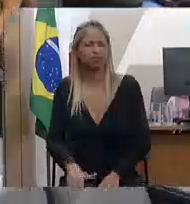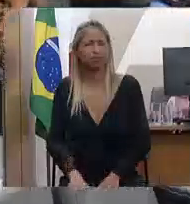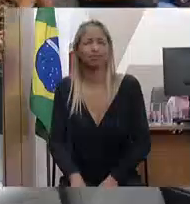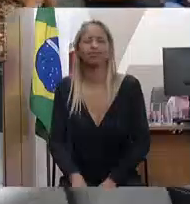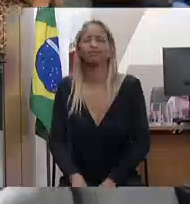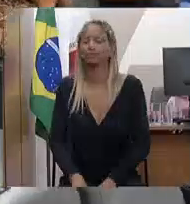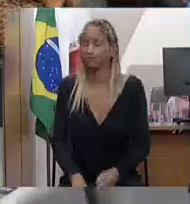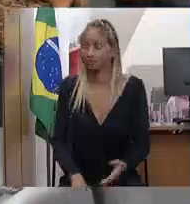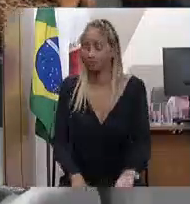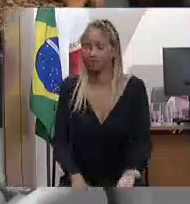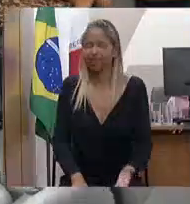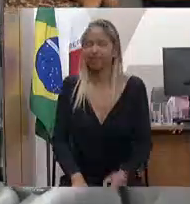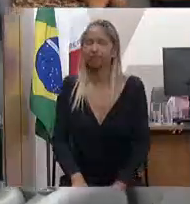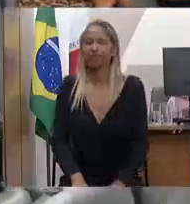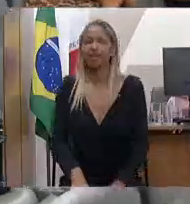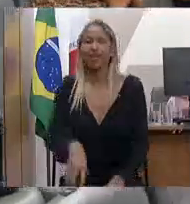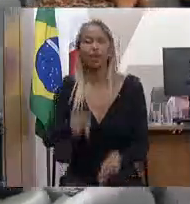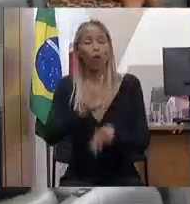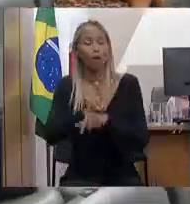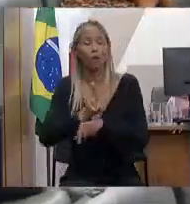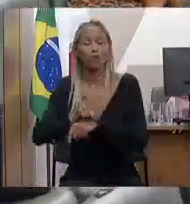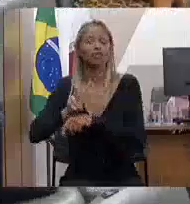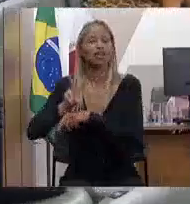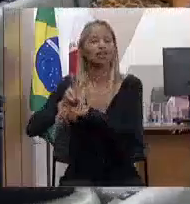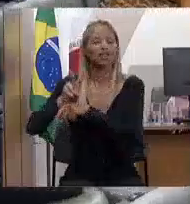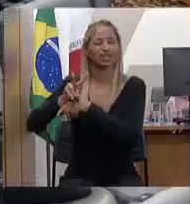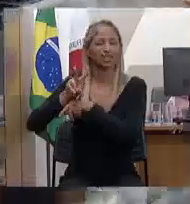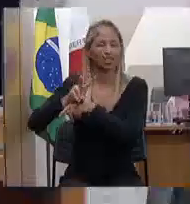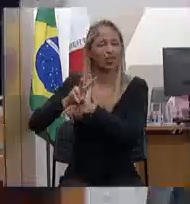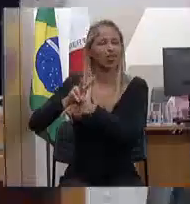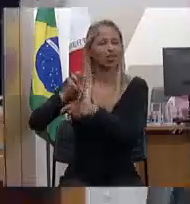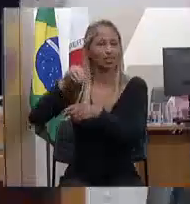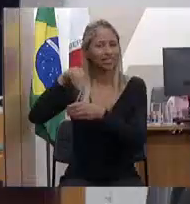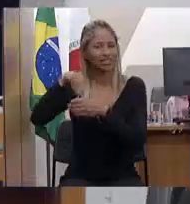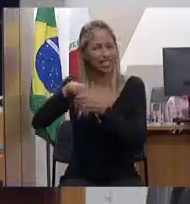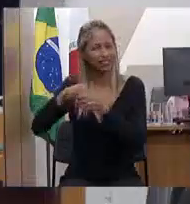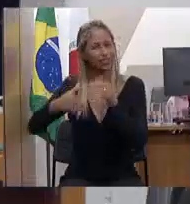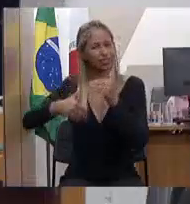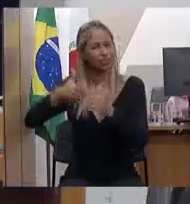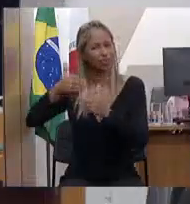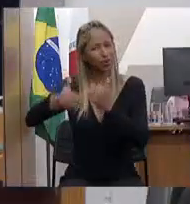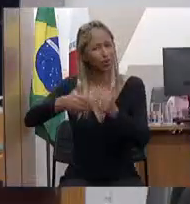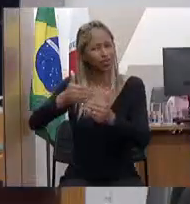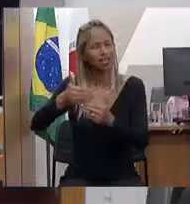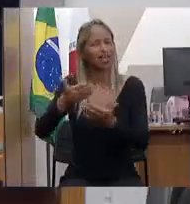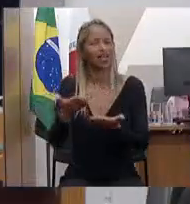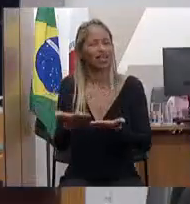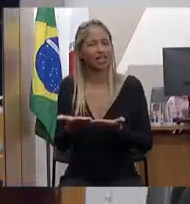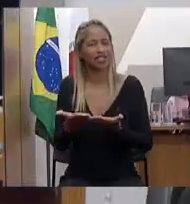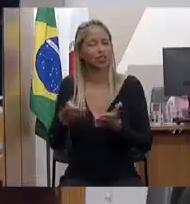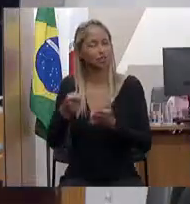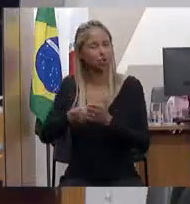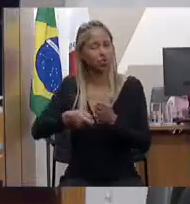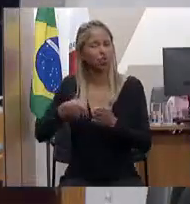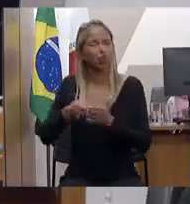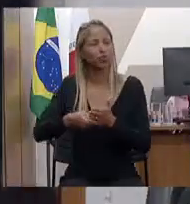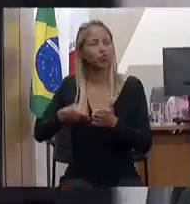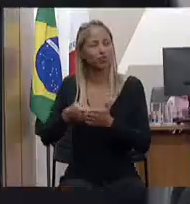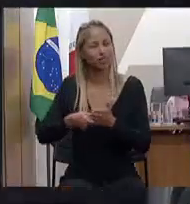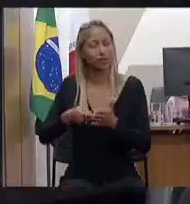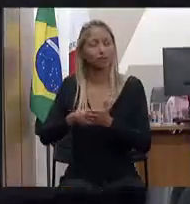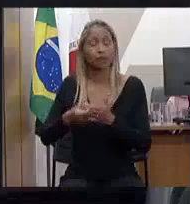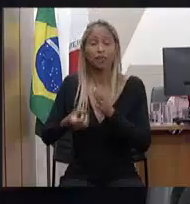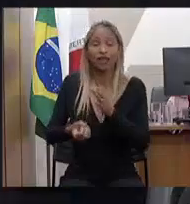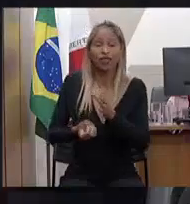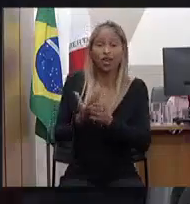e eu acho que o Observatório ele entra dentro de um de um processo que eu entendo como um processo de luta ele foi